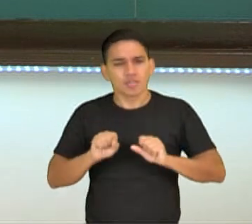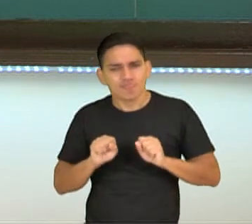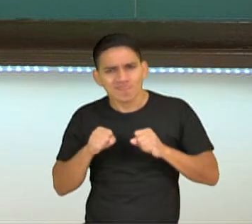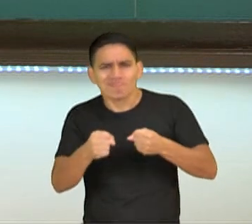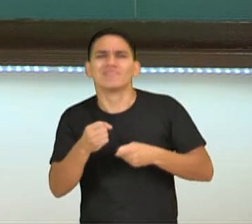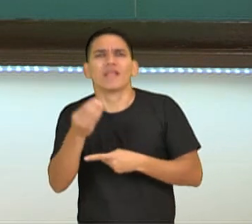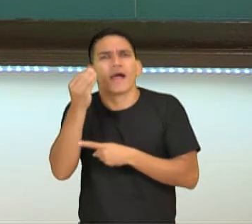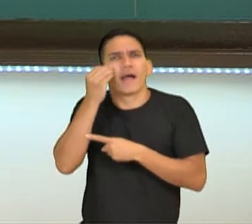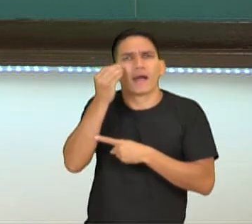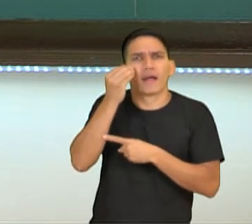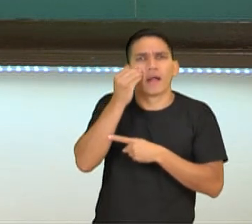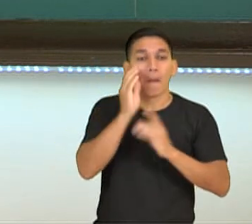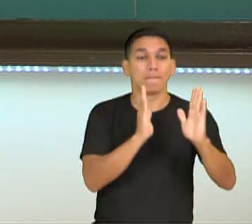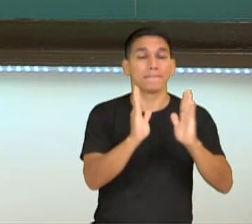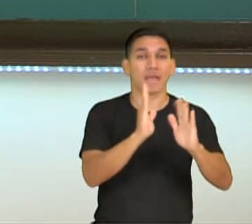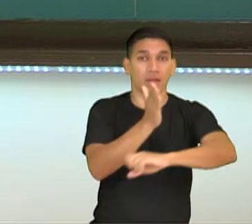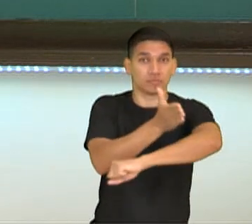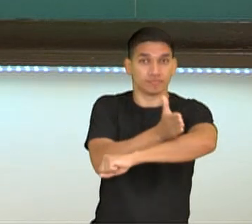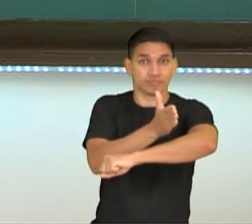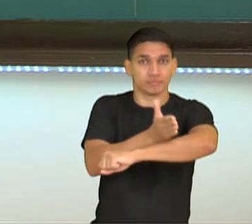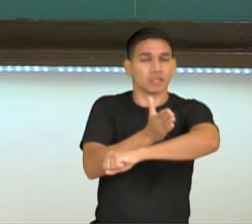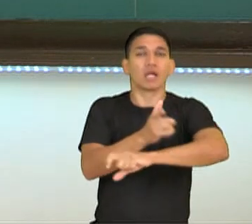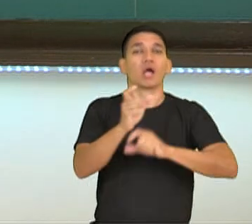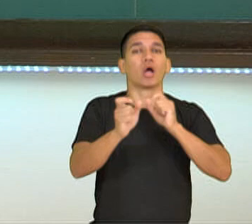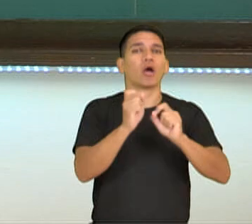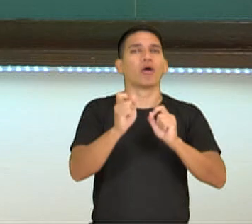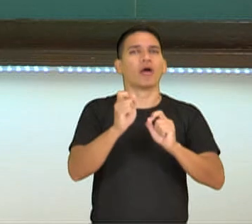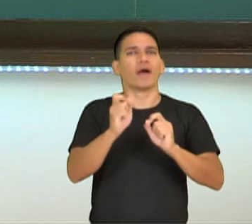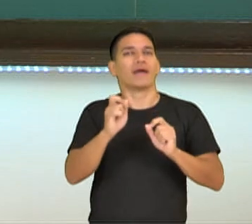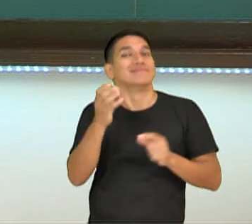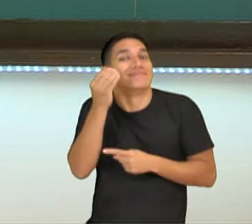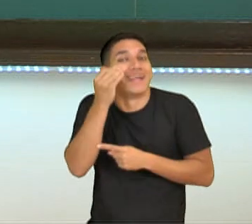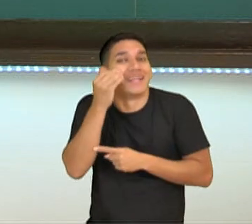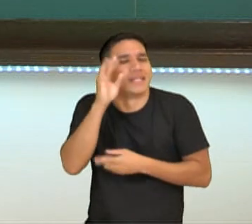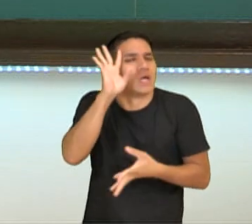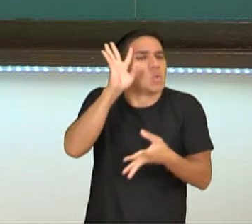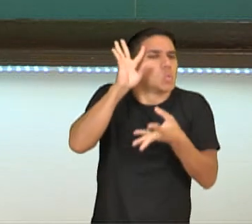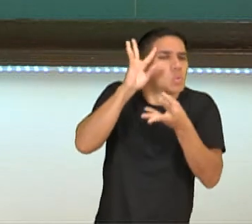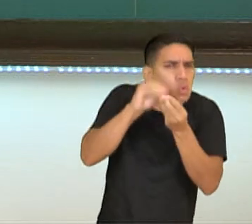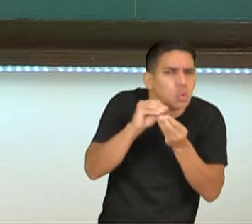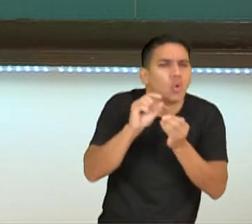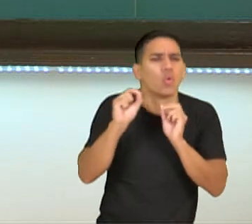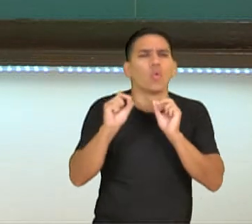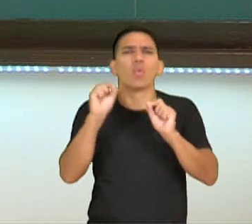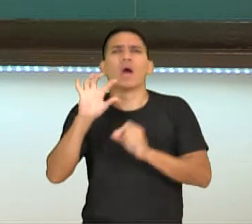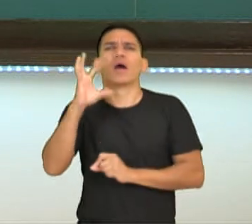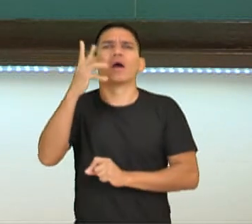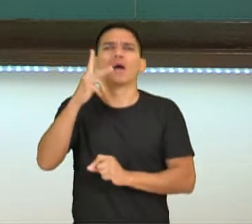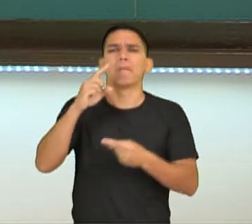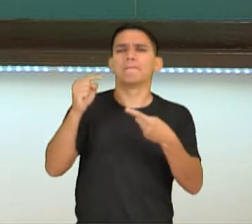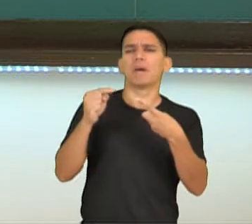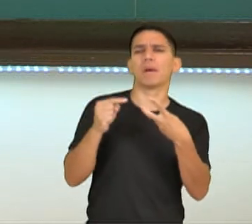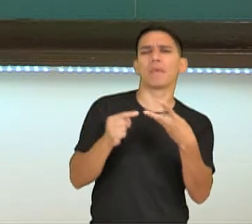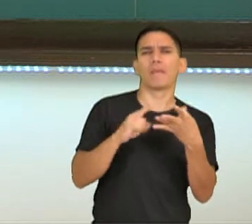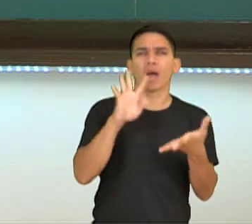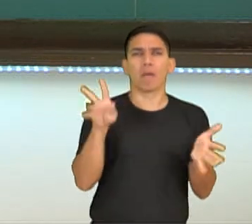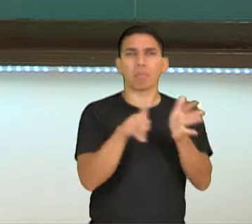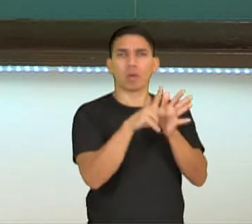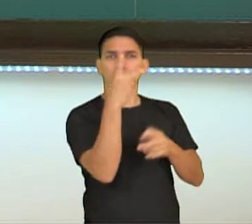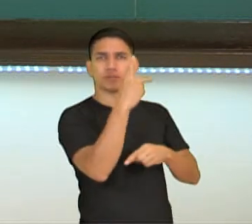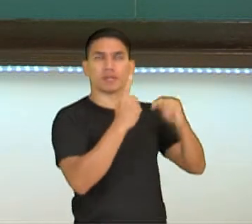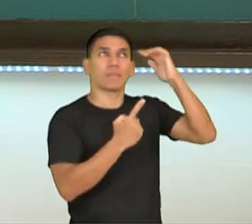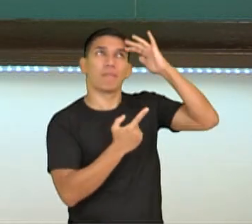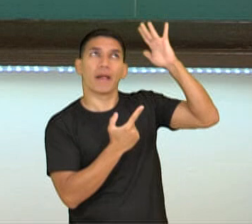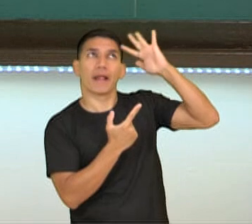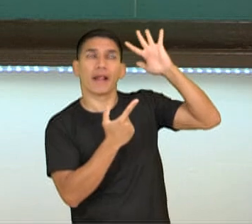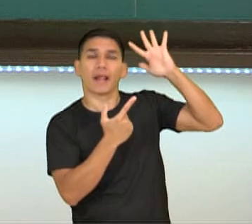pelos filósofos nesse período, de tentar compreender as realidades que eram da filosofia